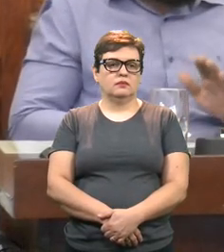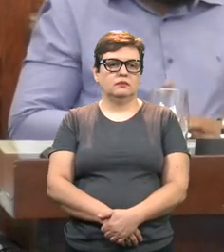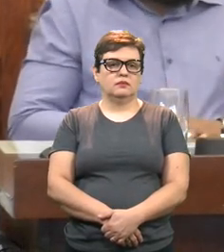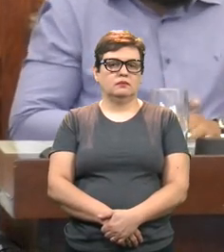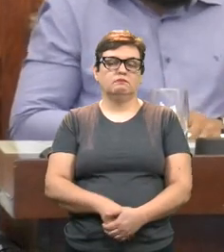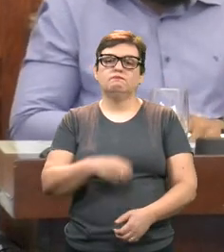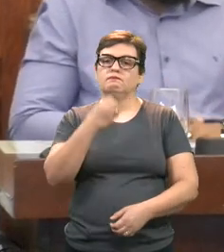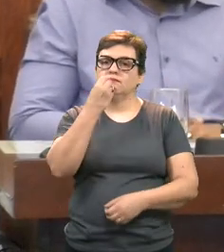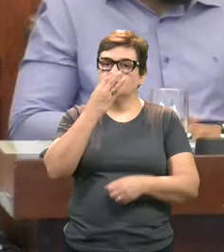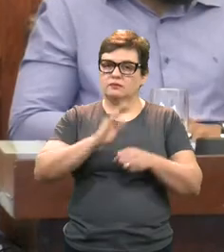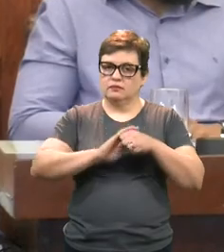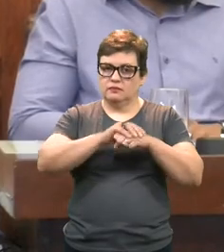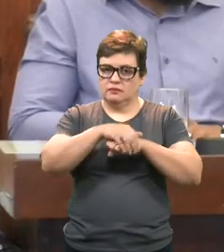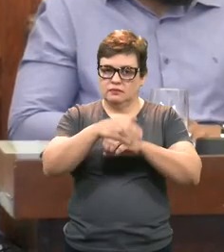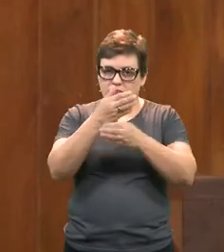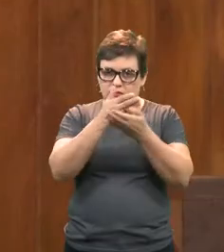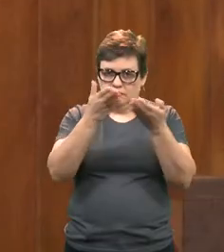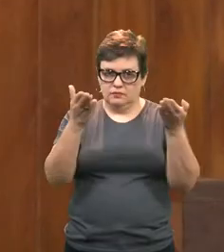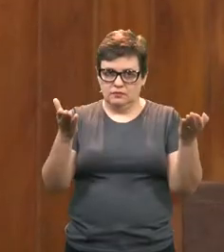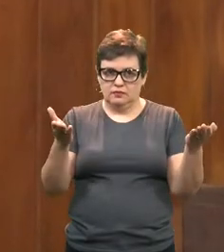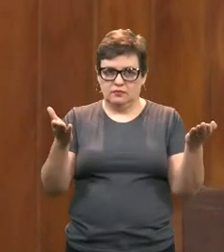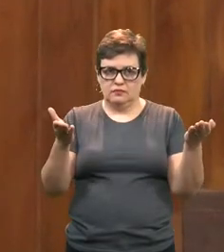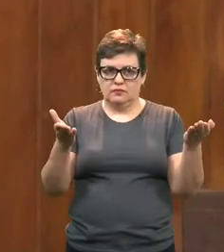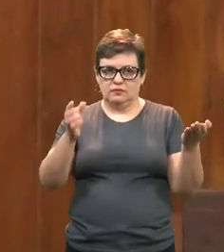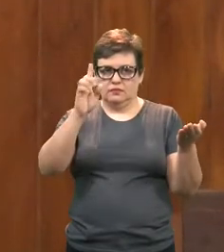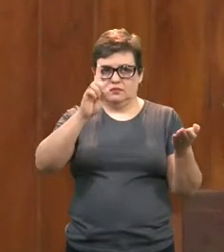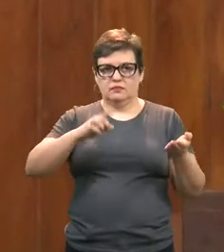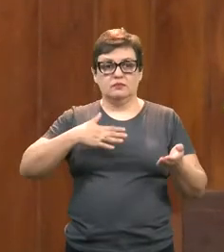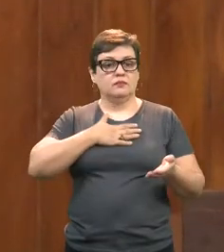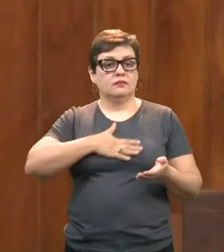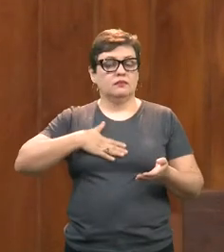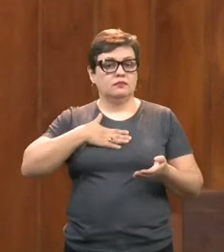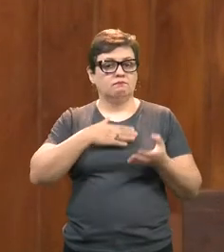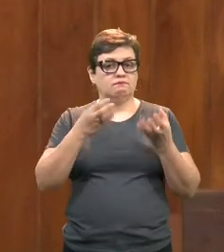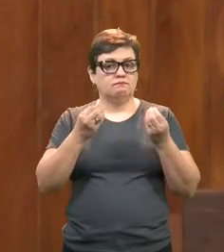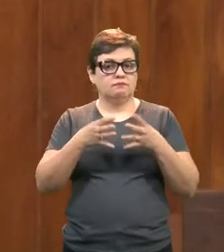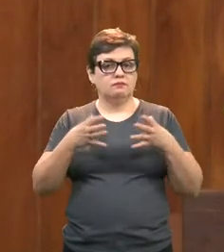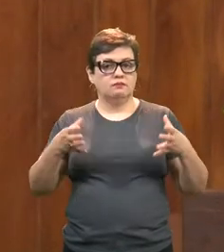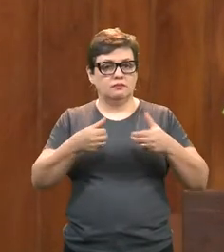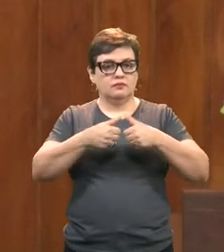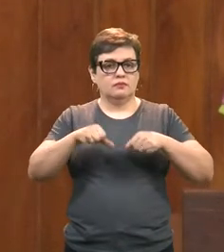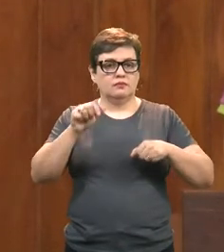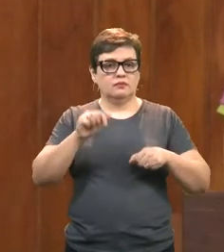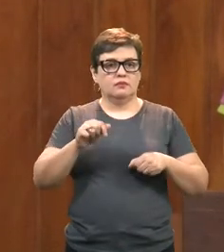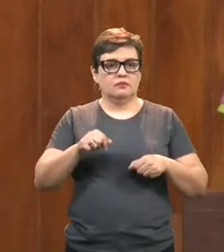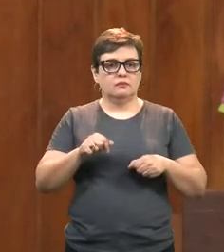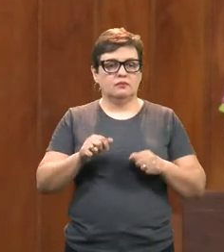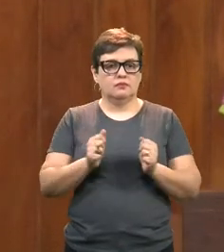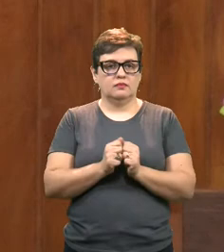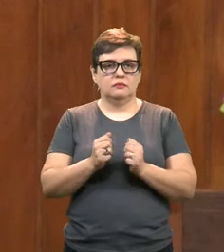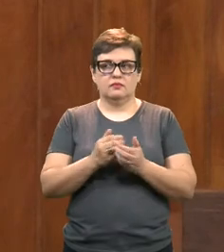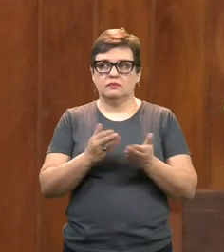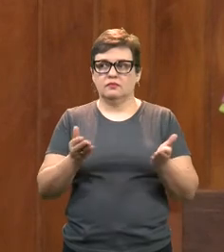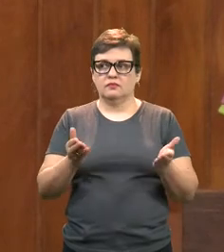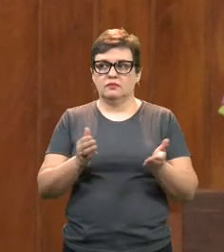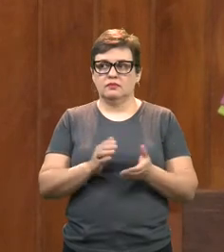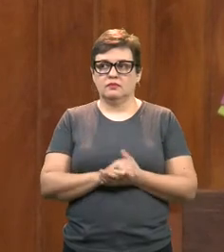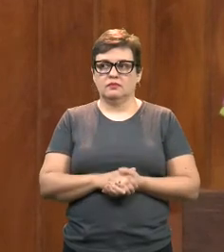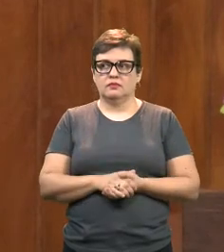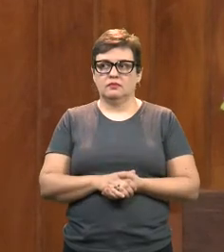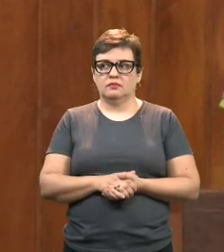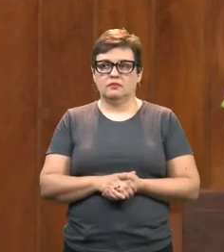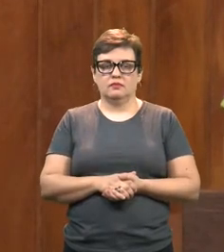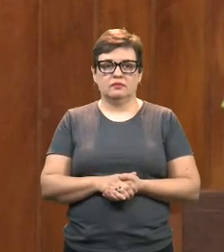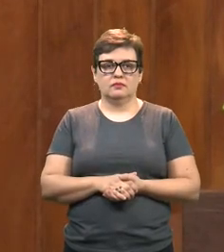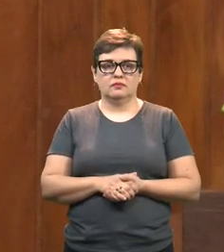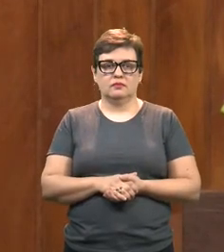Boa noite a todos e todas. É um prazer, né, poder estar aqui com vocês, ver que tem